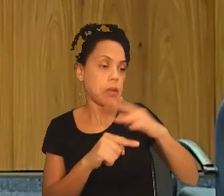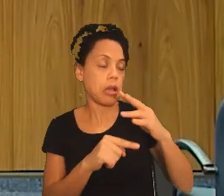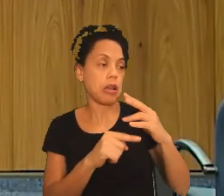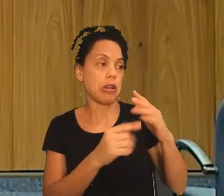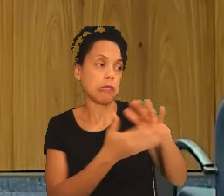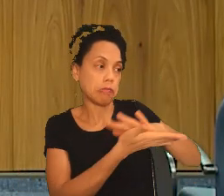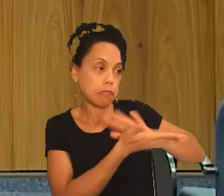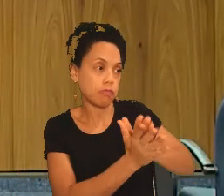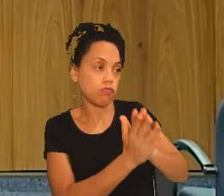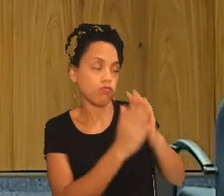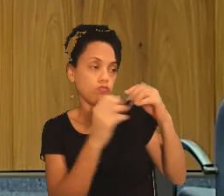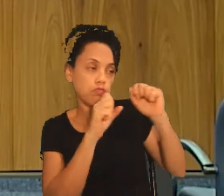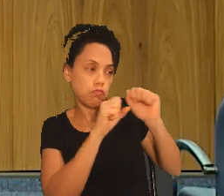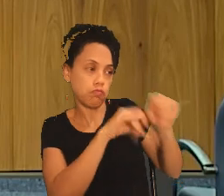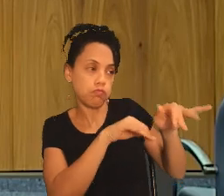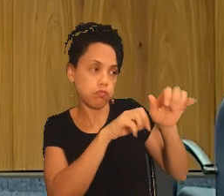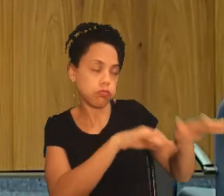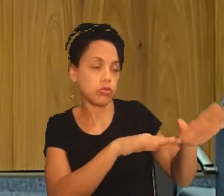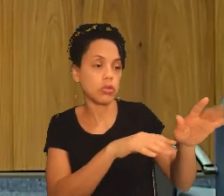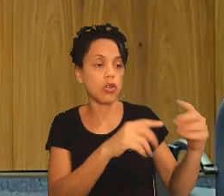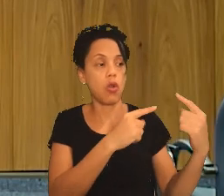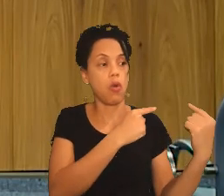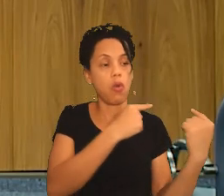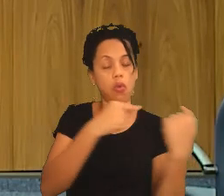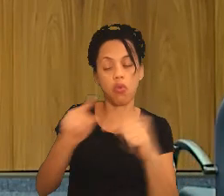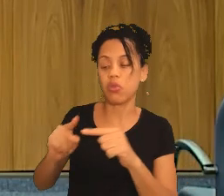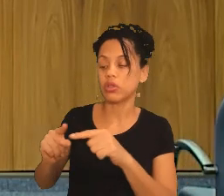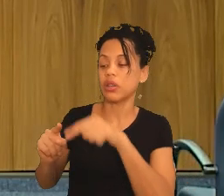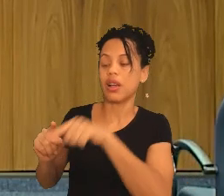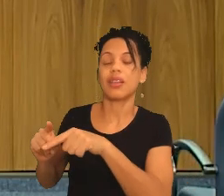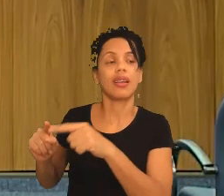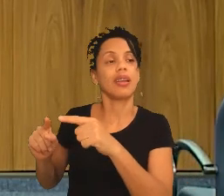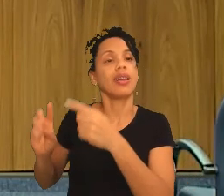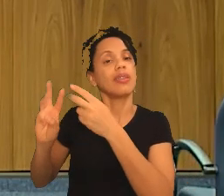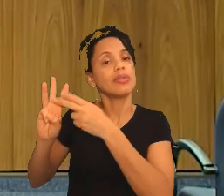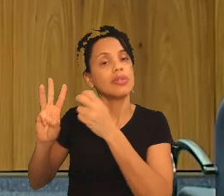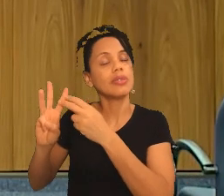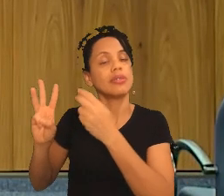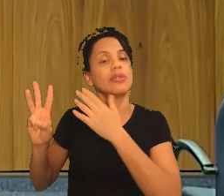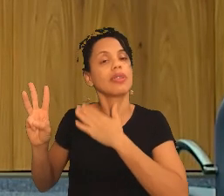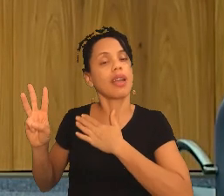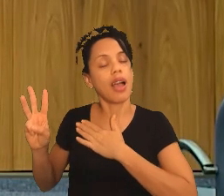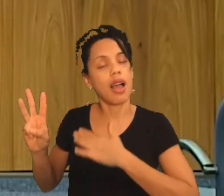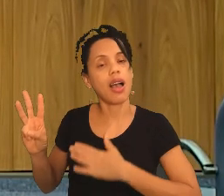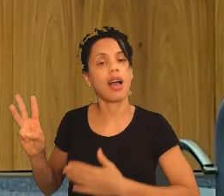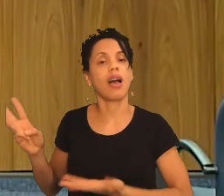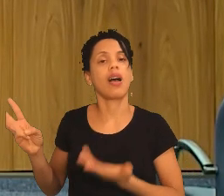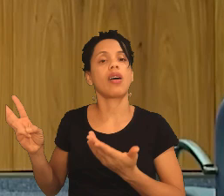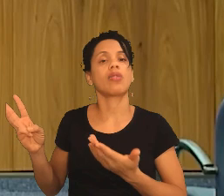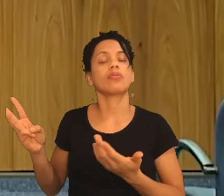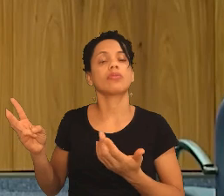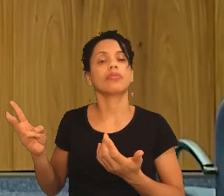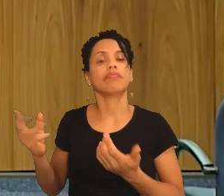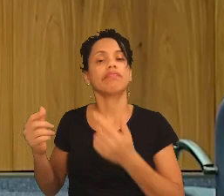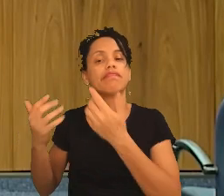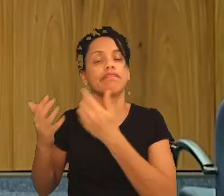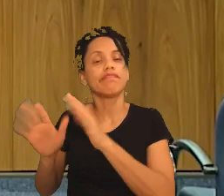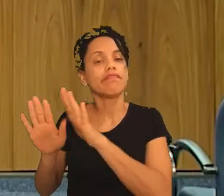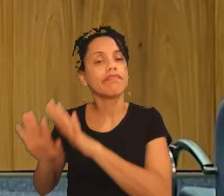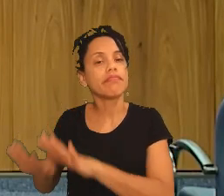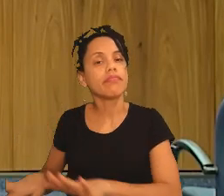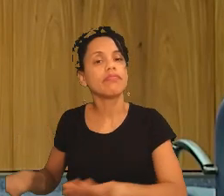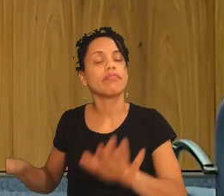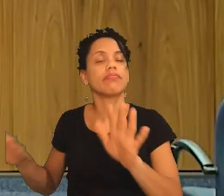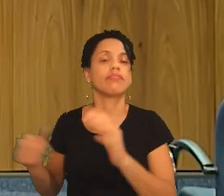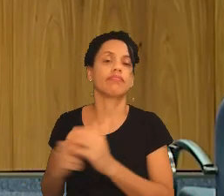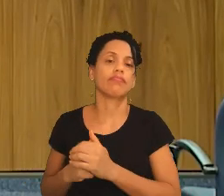vive esse aparente paradoxo, né, de que você tem uma política de distinção entre índios bravos, que são inimigos e